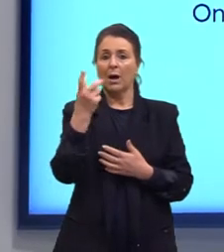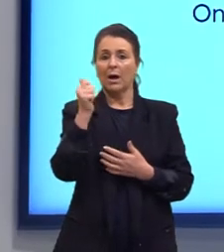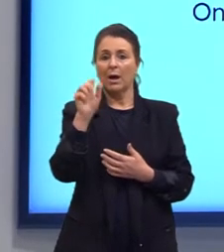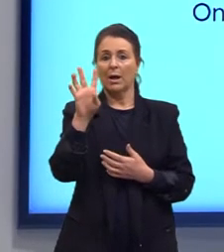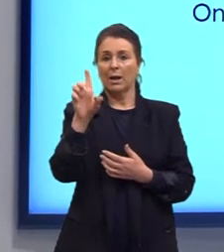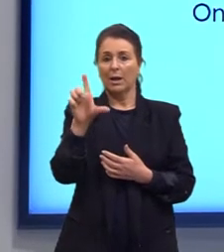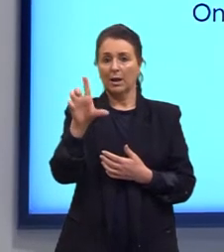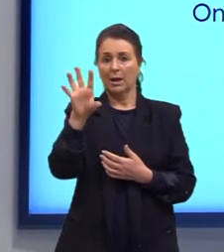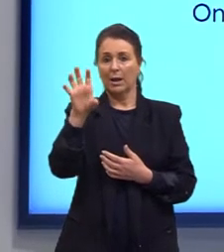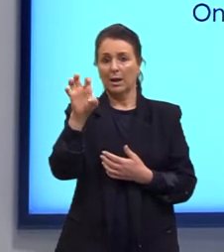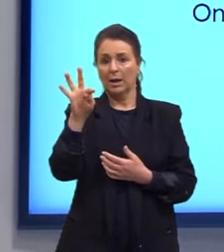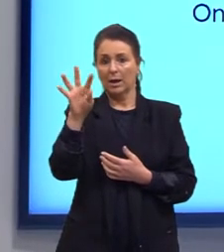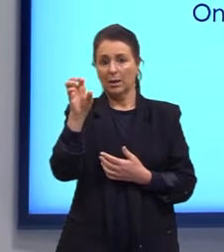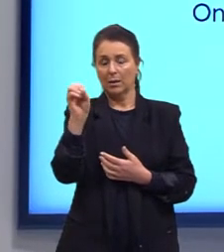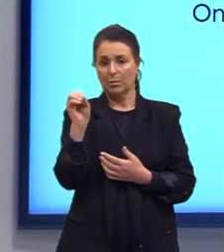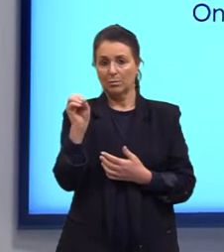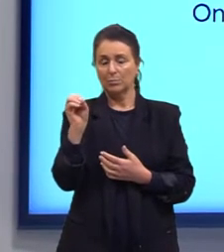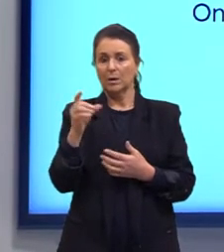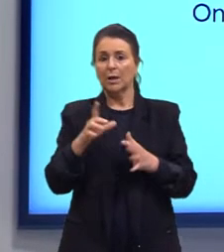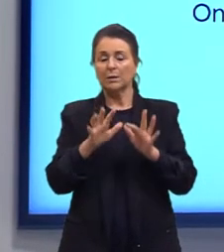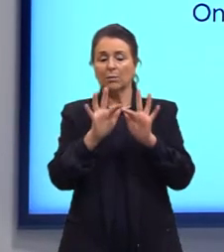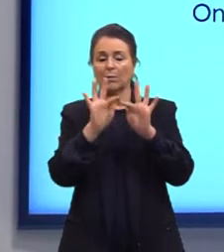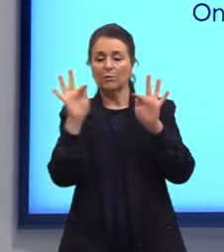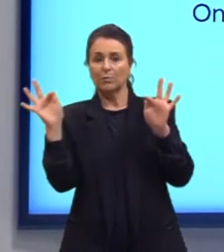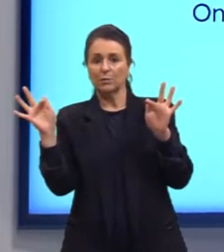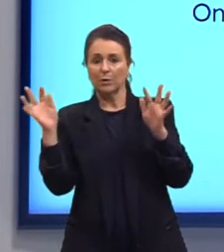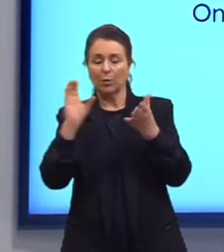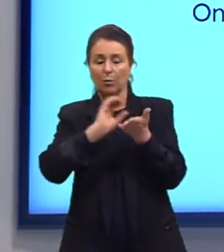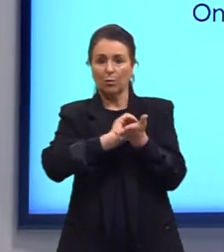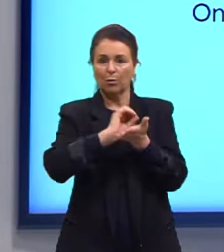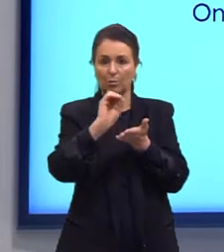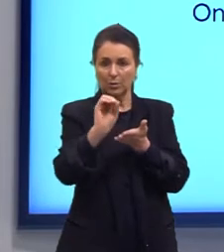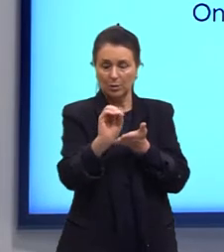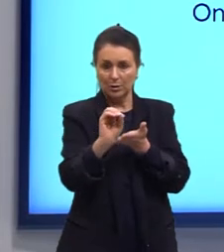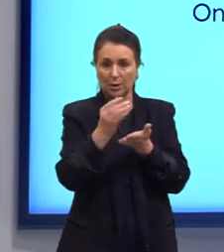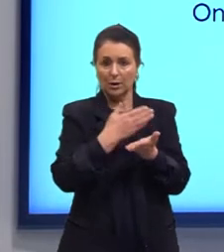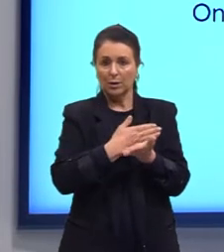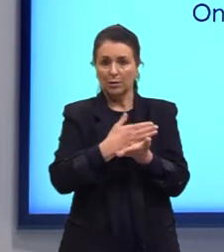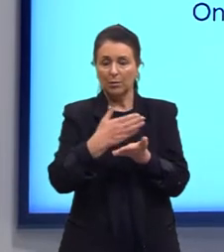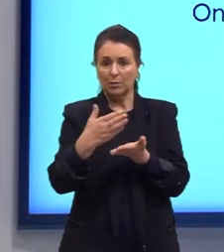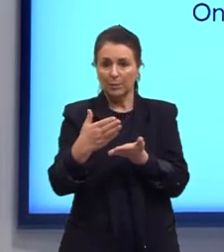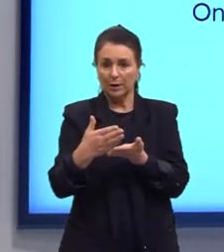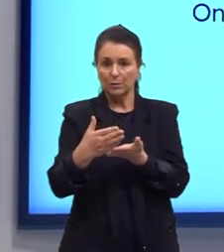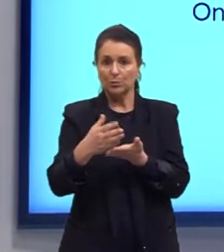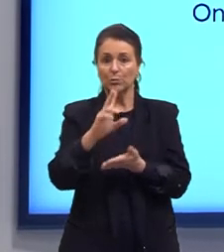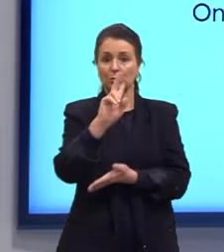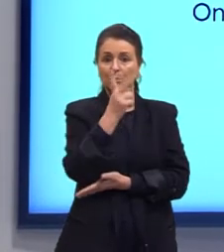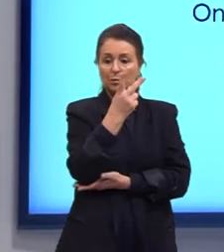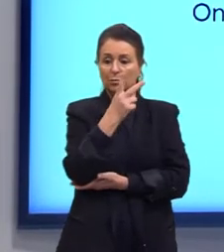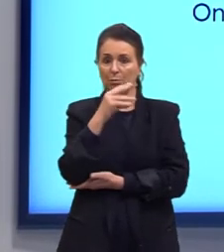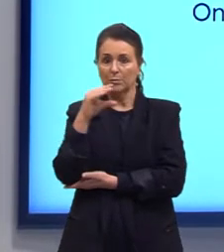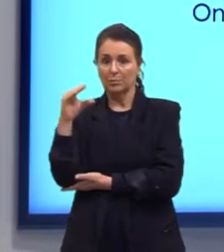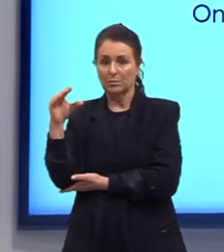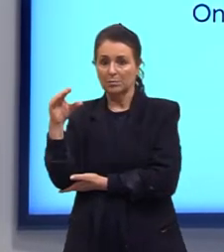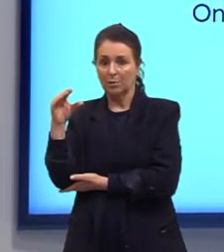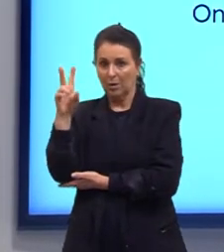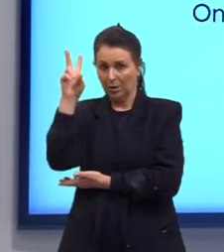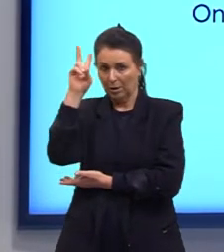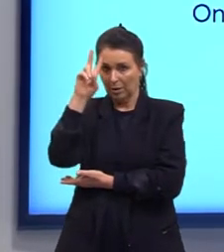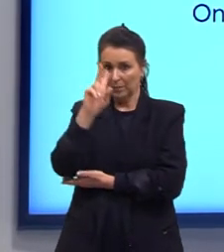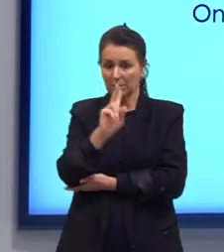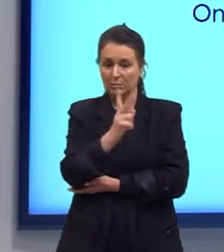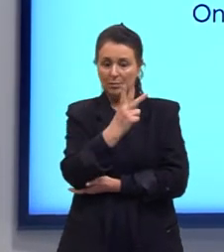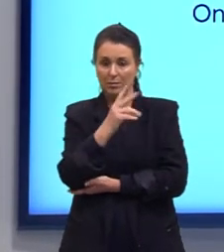eles são uma função orgânica né são compostos que são derivados dos hidrocarbonetos lembram Quais são os